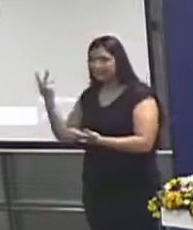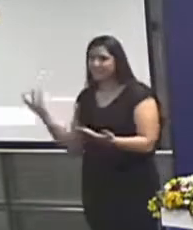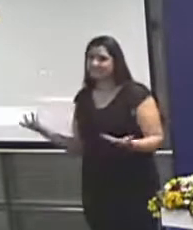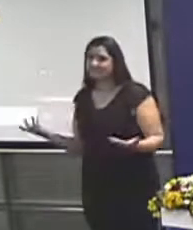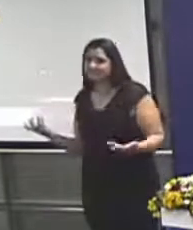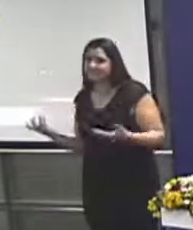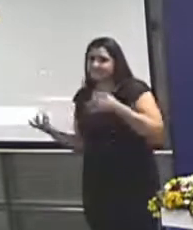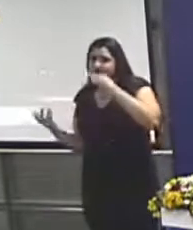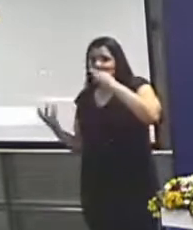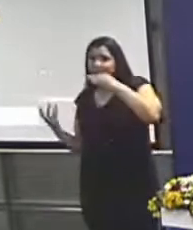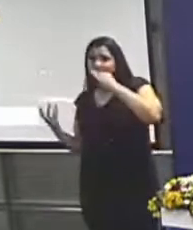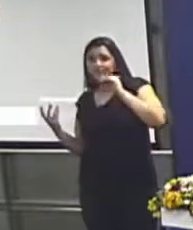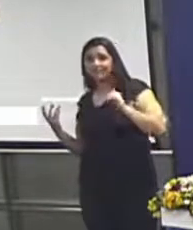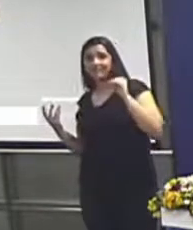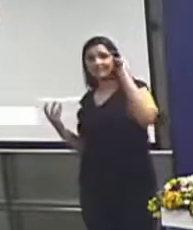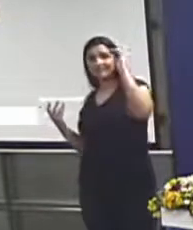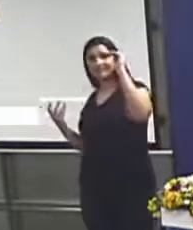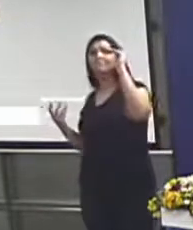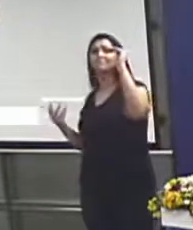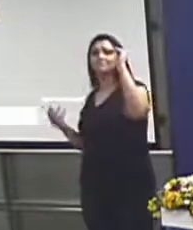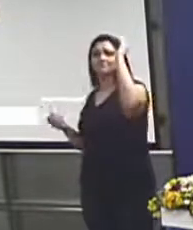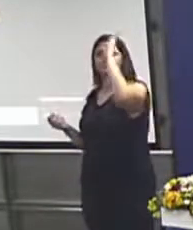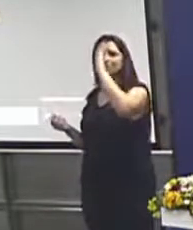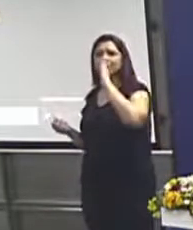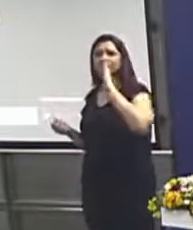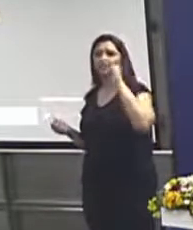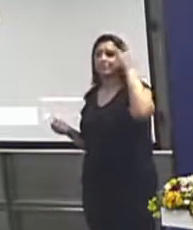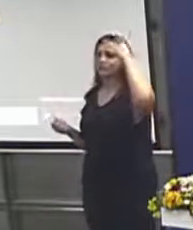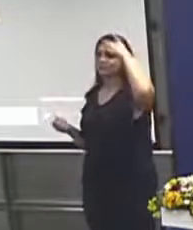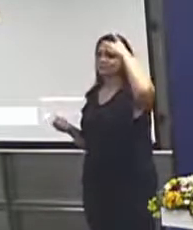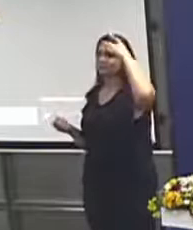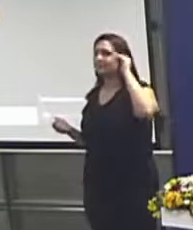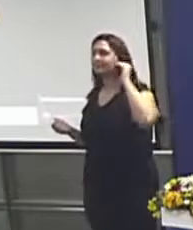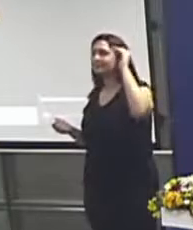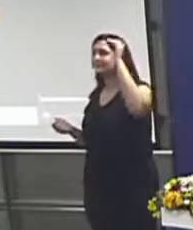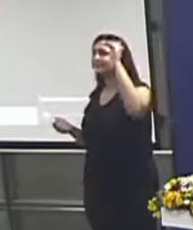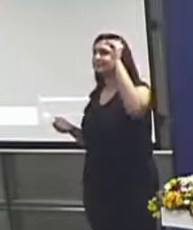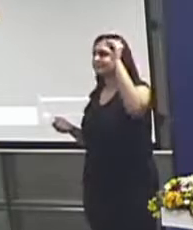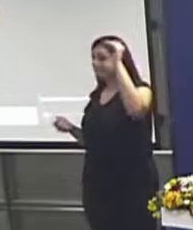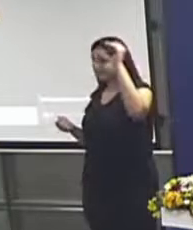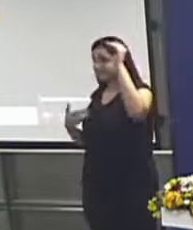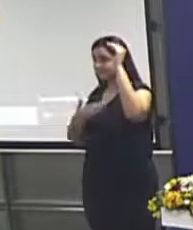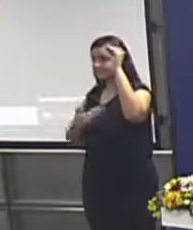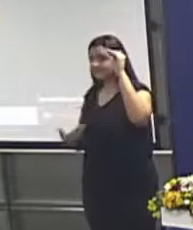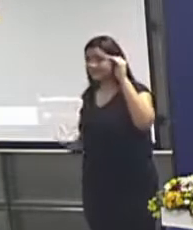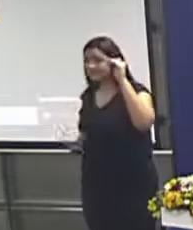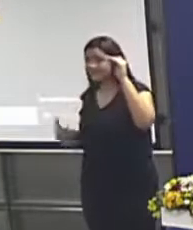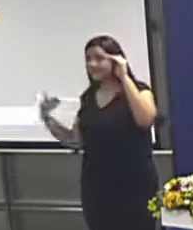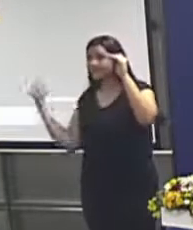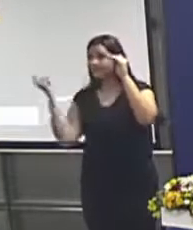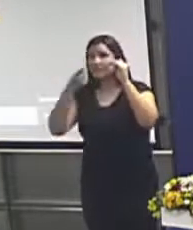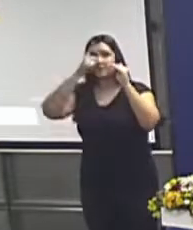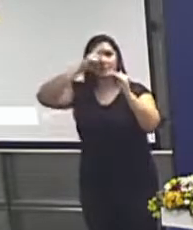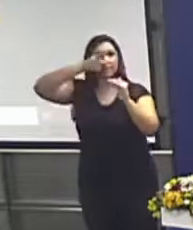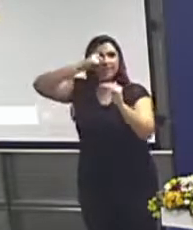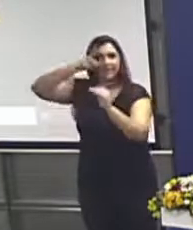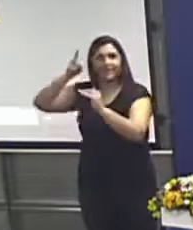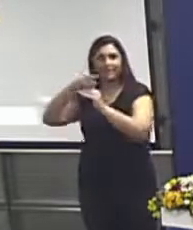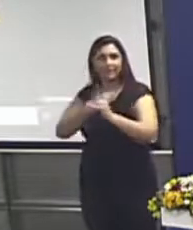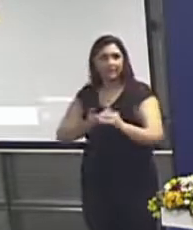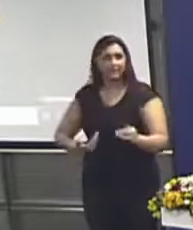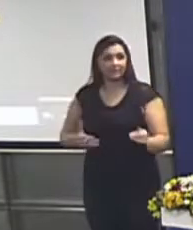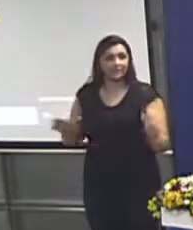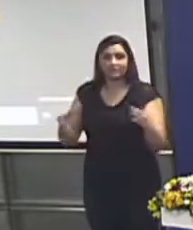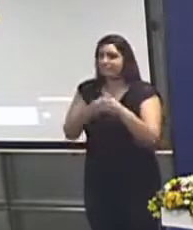do café, senhores do engenho. Elites do Brasil, pensando pequeno. E o presidente comanda a palhaçada. Queria